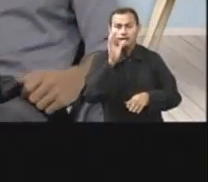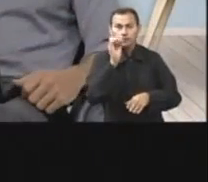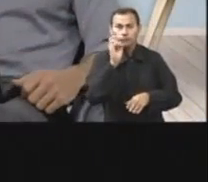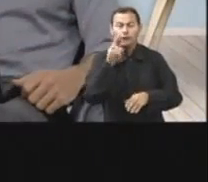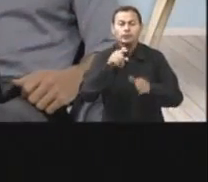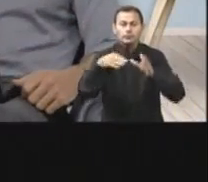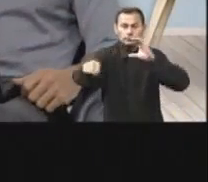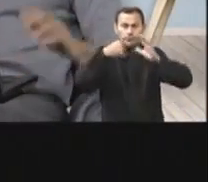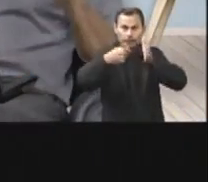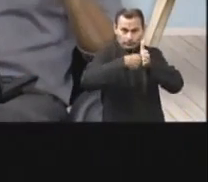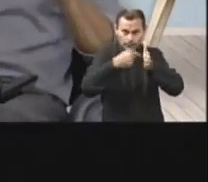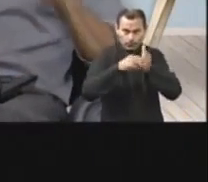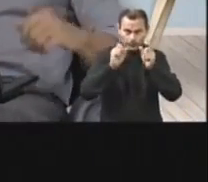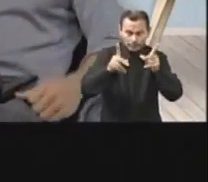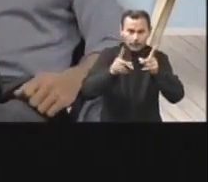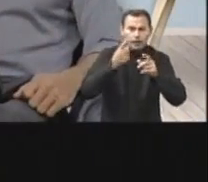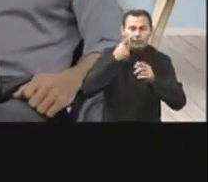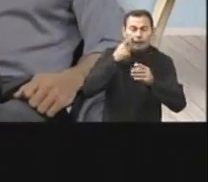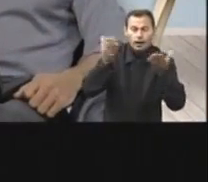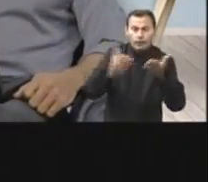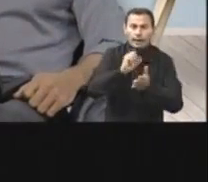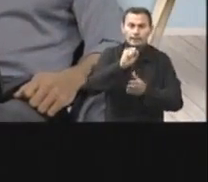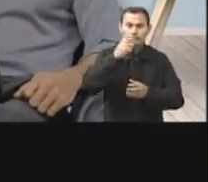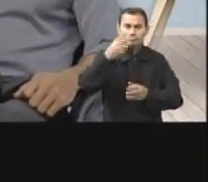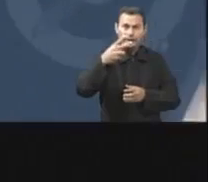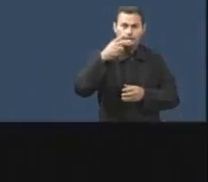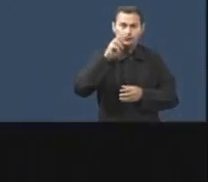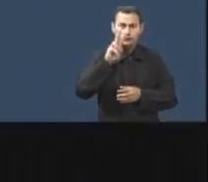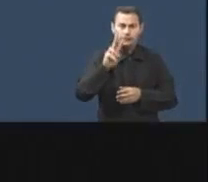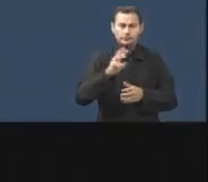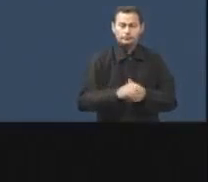a sua pergunta, ok? Confere agora a SP2.